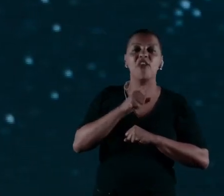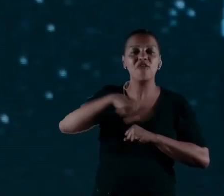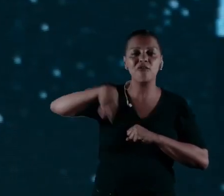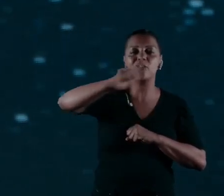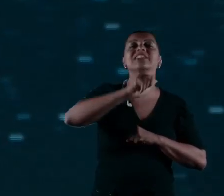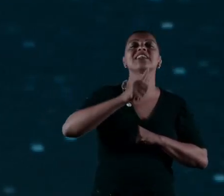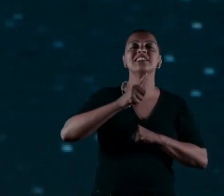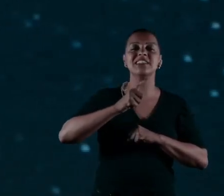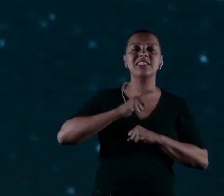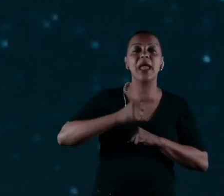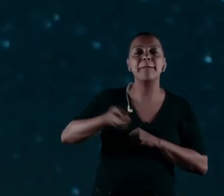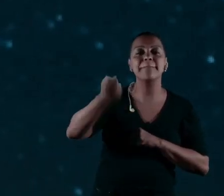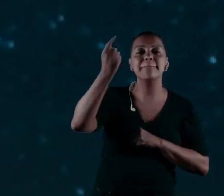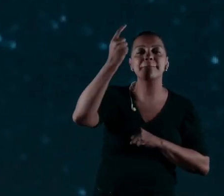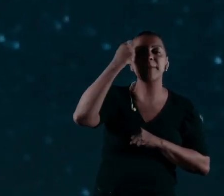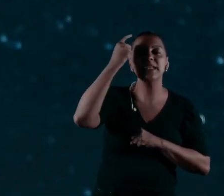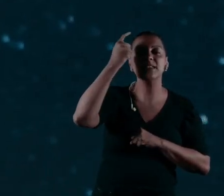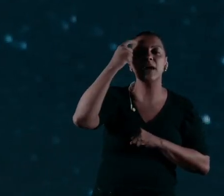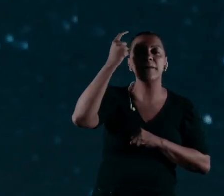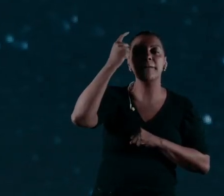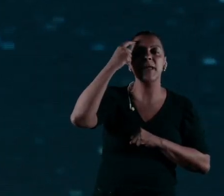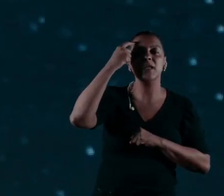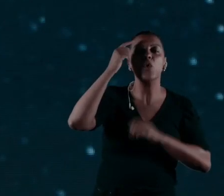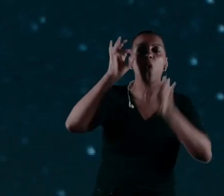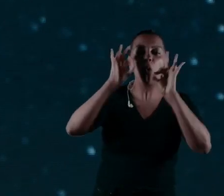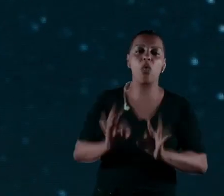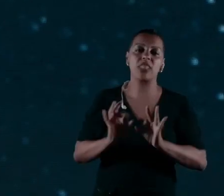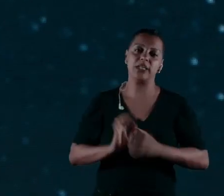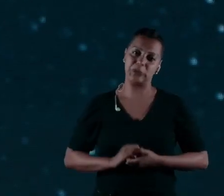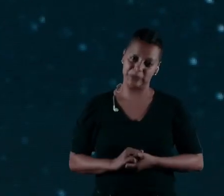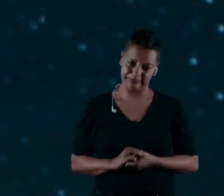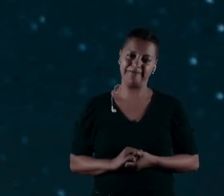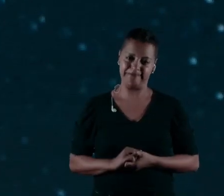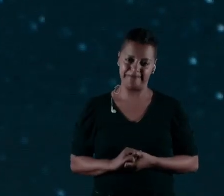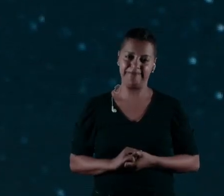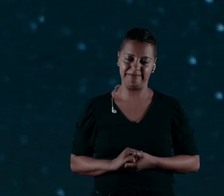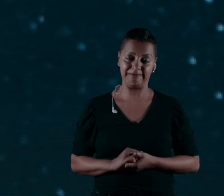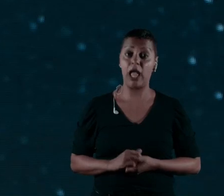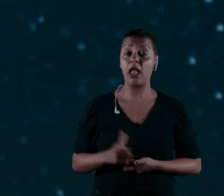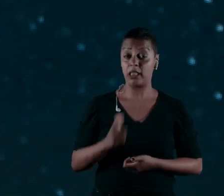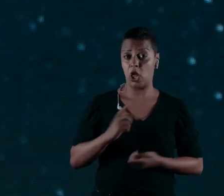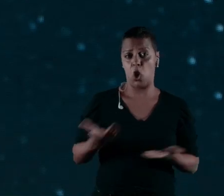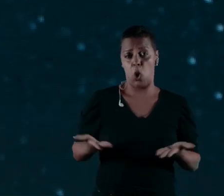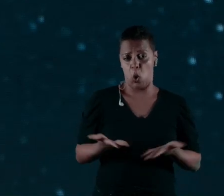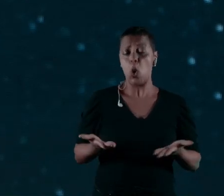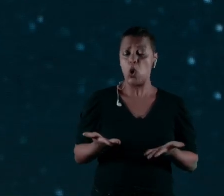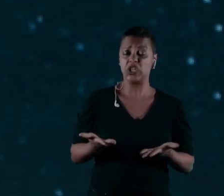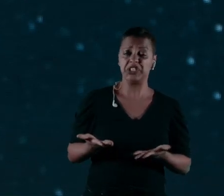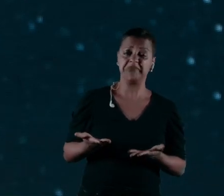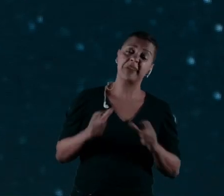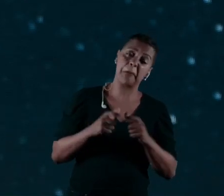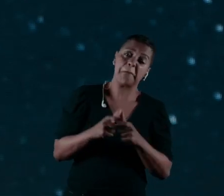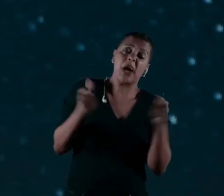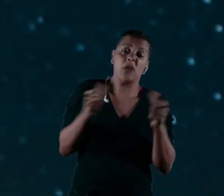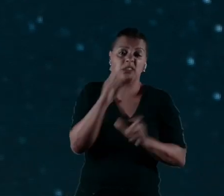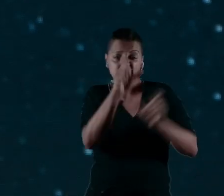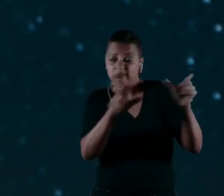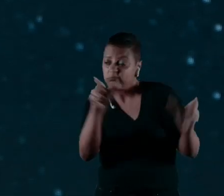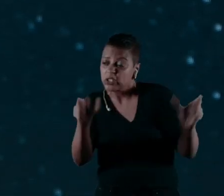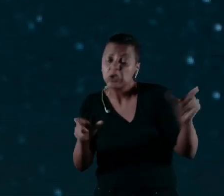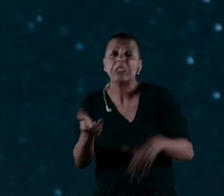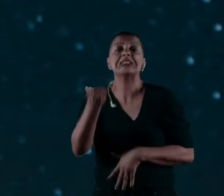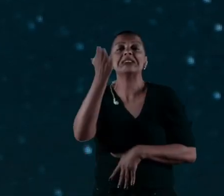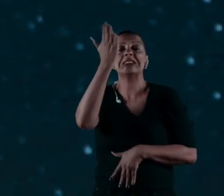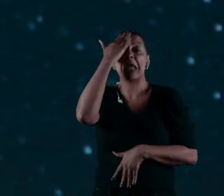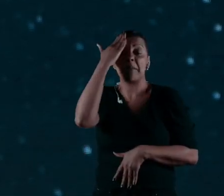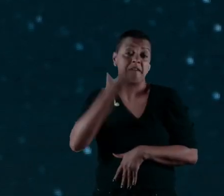ter pensamentos de alto nível. Há um pensamento muito comum hoje, que muita gente sabe, que é: você é